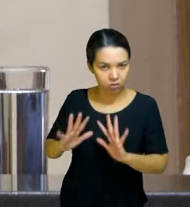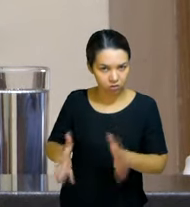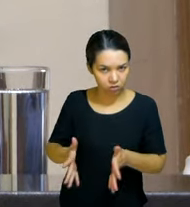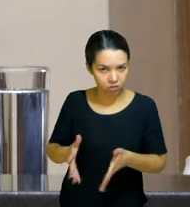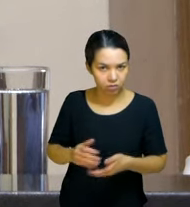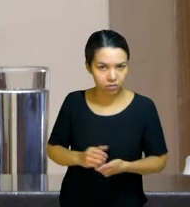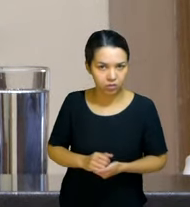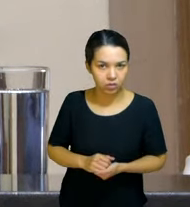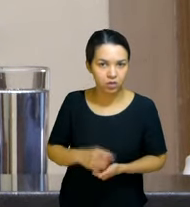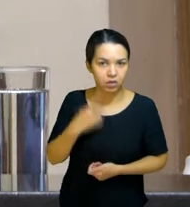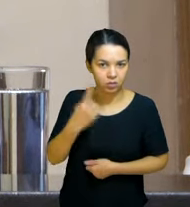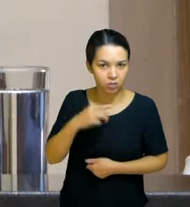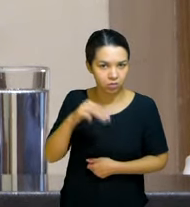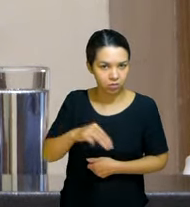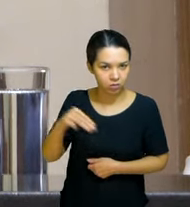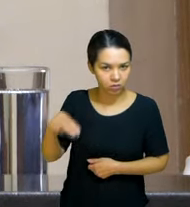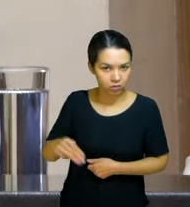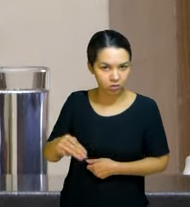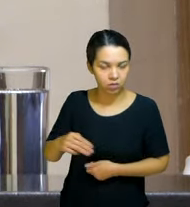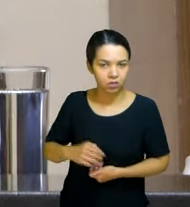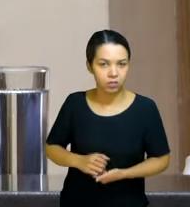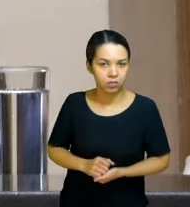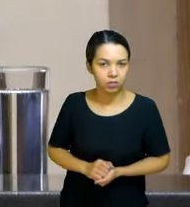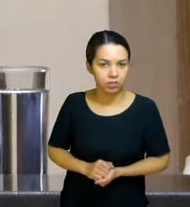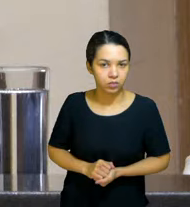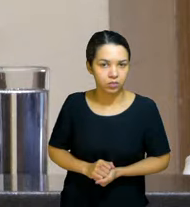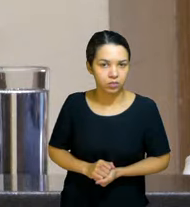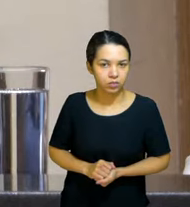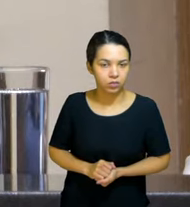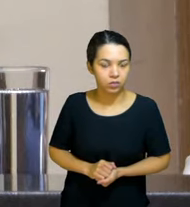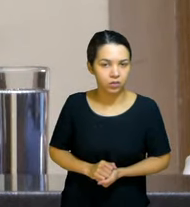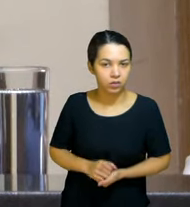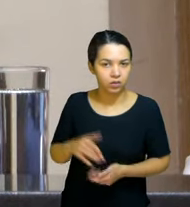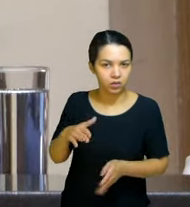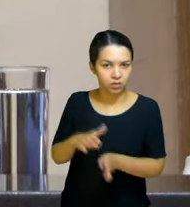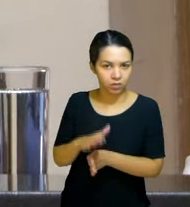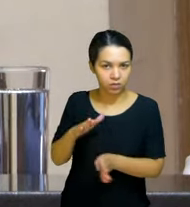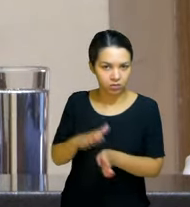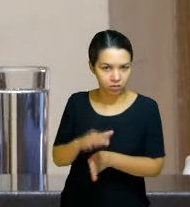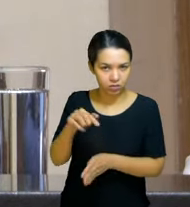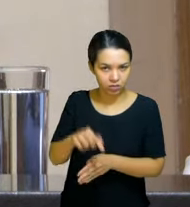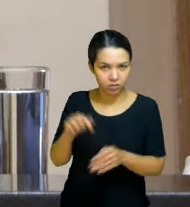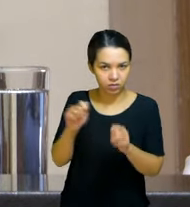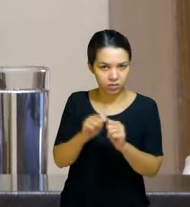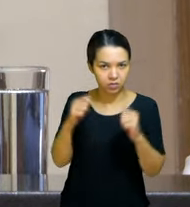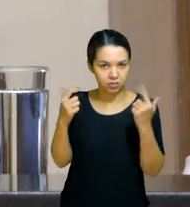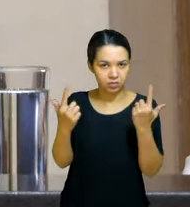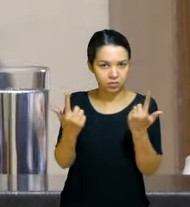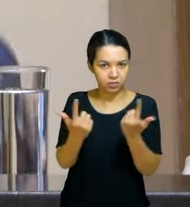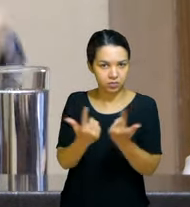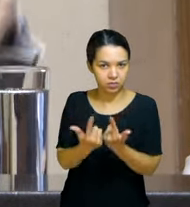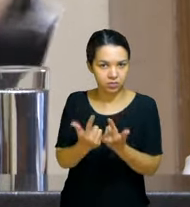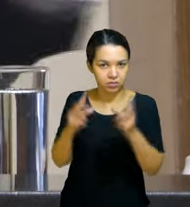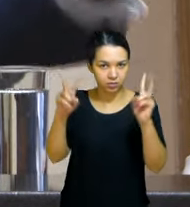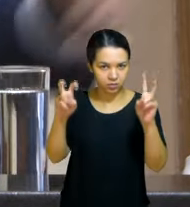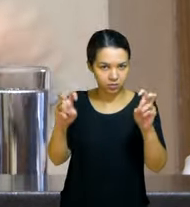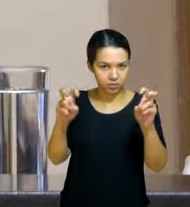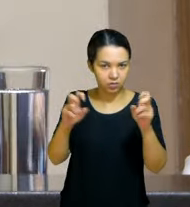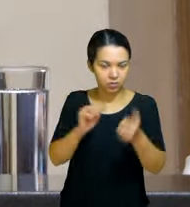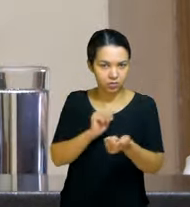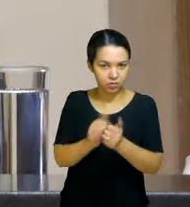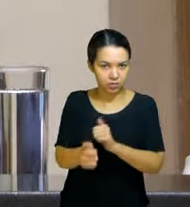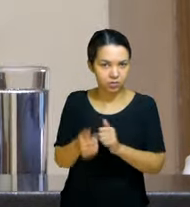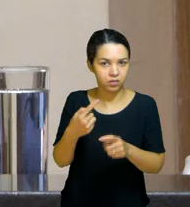Mota, que é o nosso guru aqui da Assembleia Legislativa na questão dos esportes, pelo tempo que